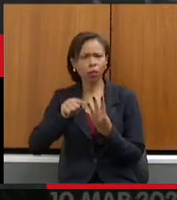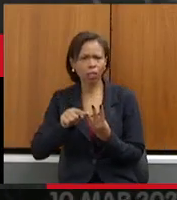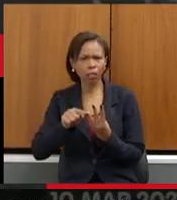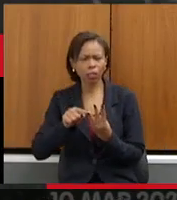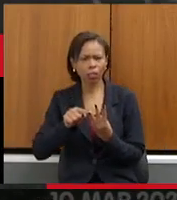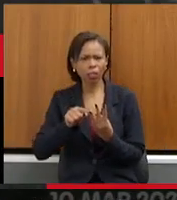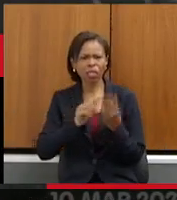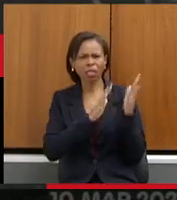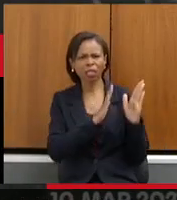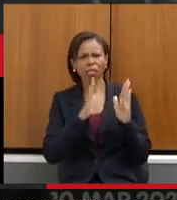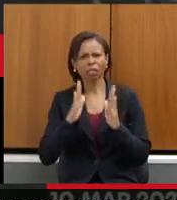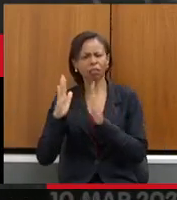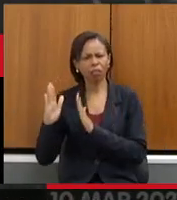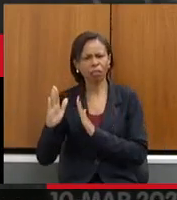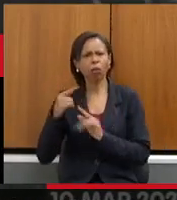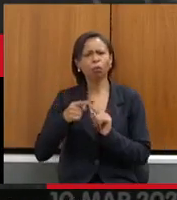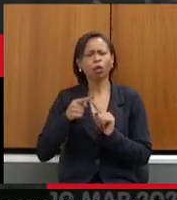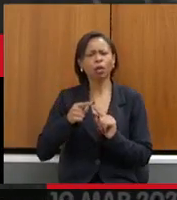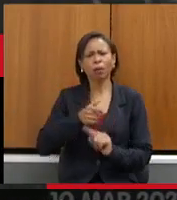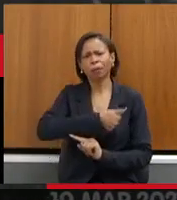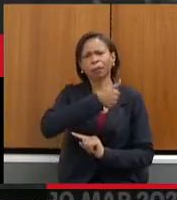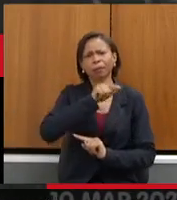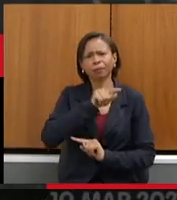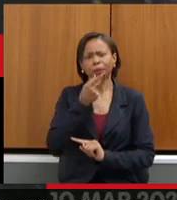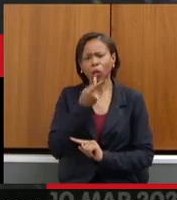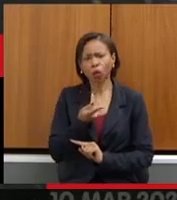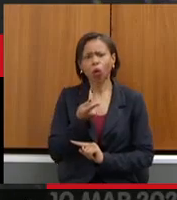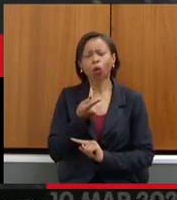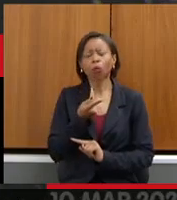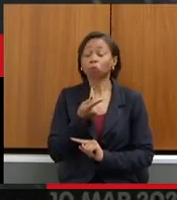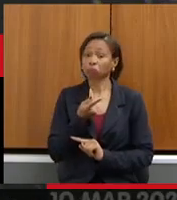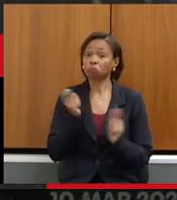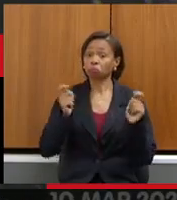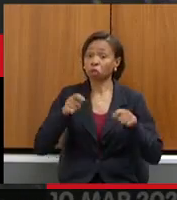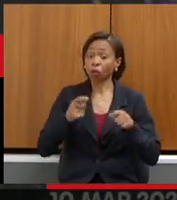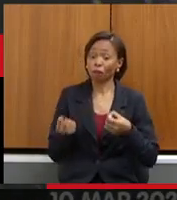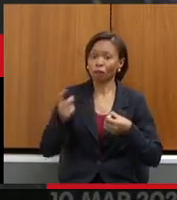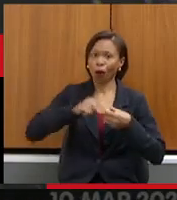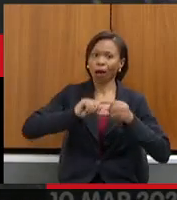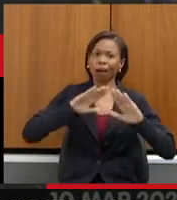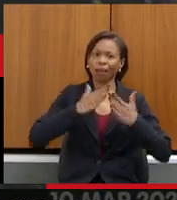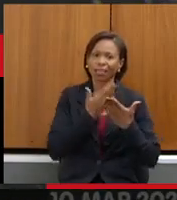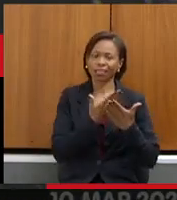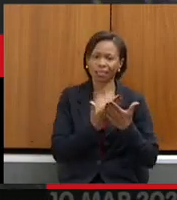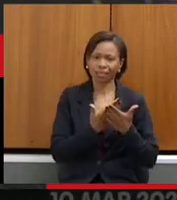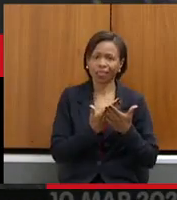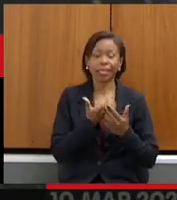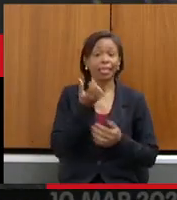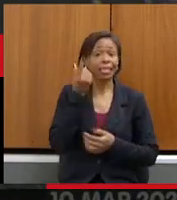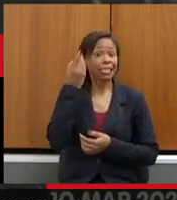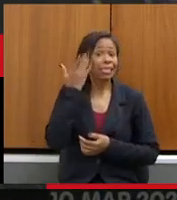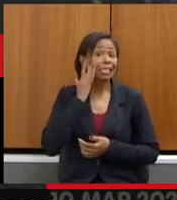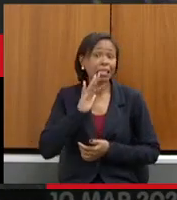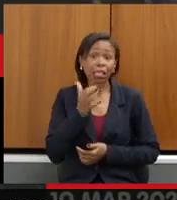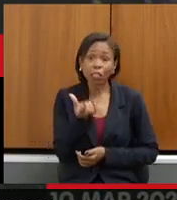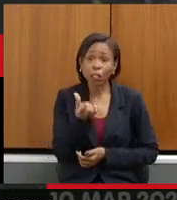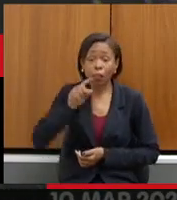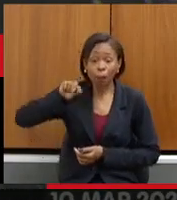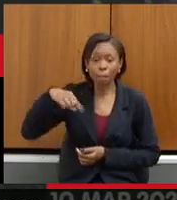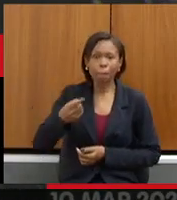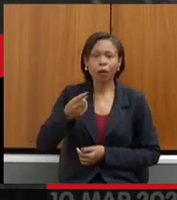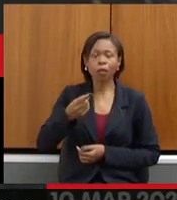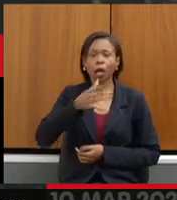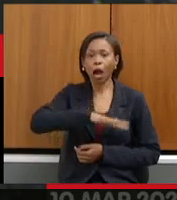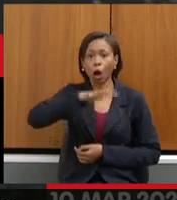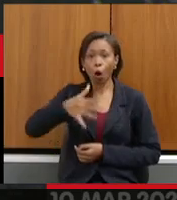anunciou que o estado estaria preparado para o retorno presencial das atividades escolares a 6 dias depois da onda amarela